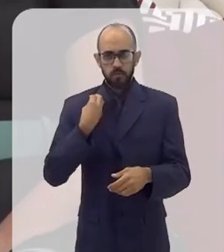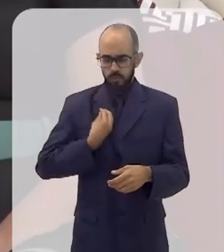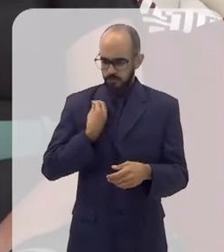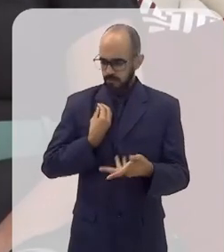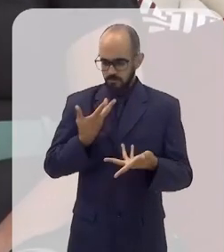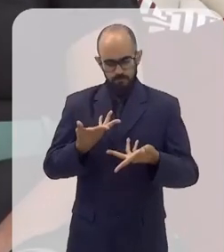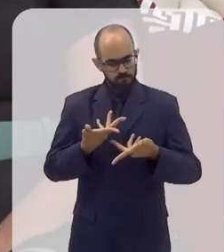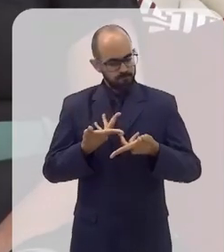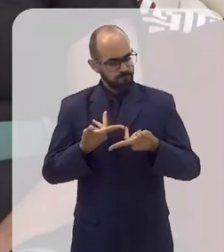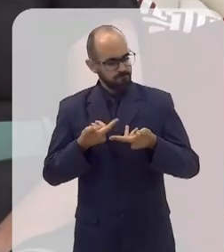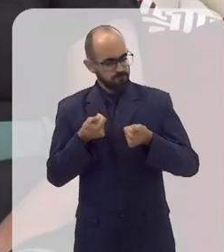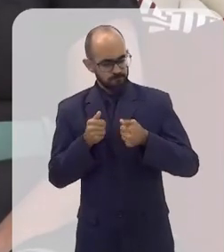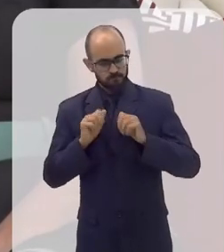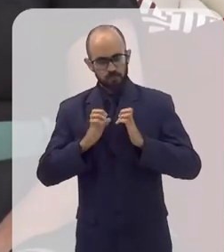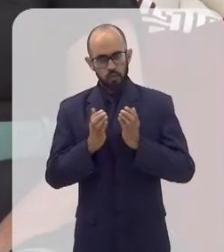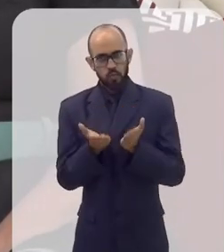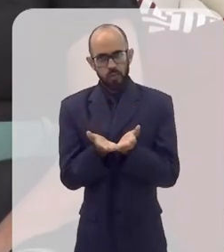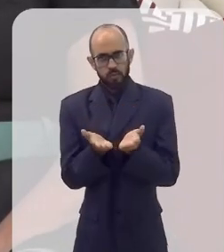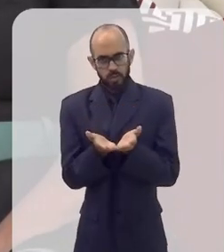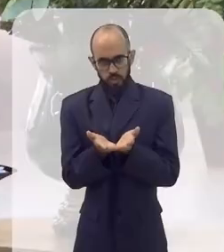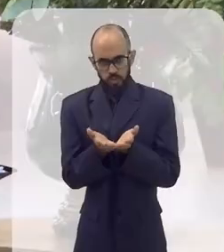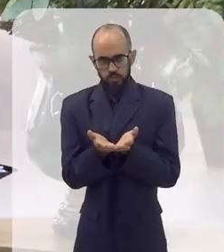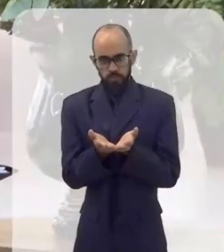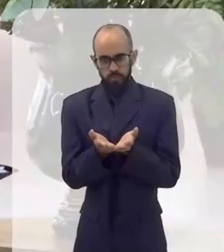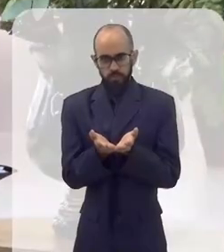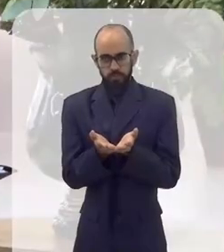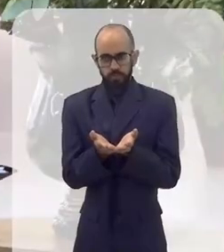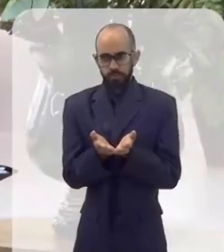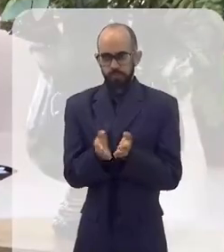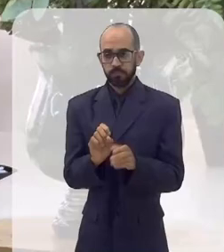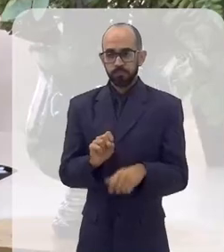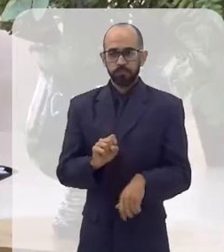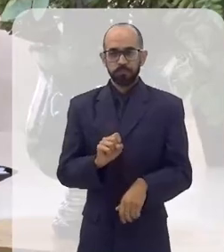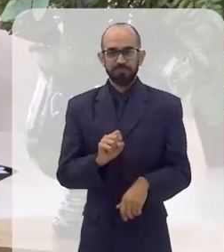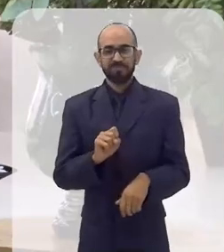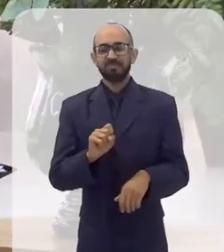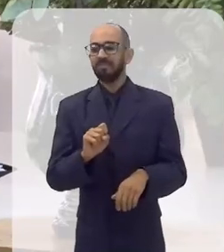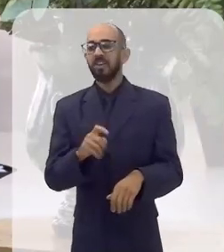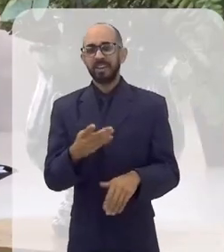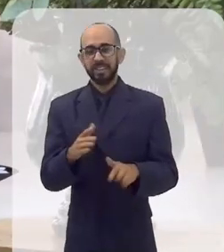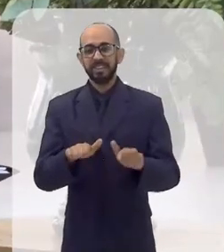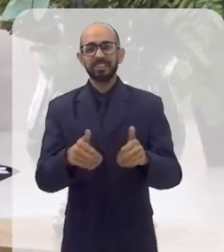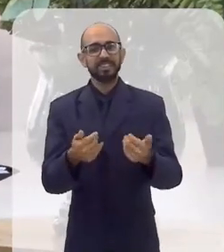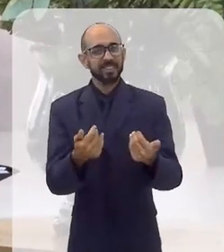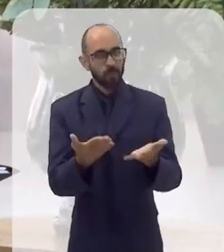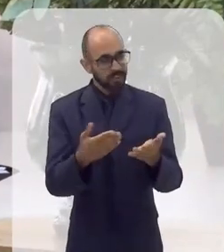viver plenamente. Perfeito. O Evangelho. Bem,